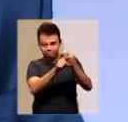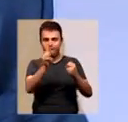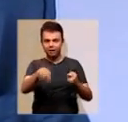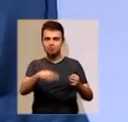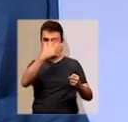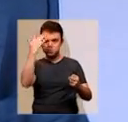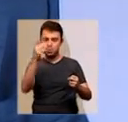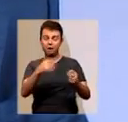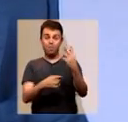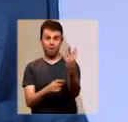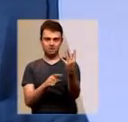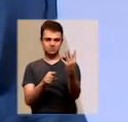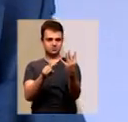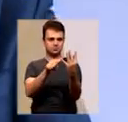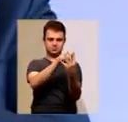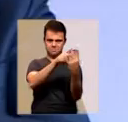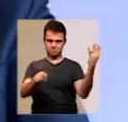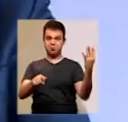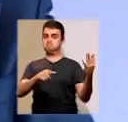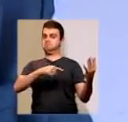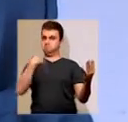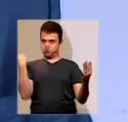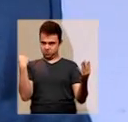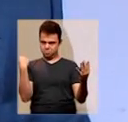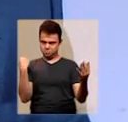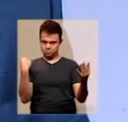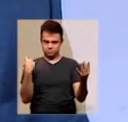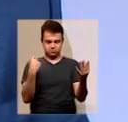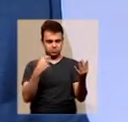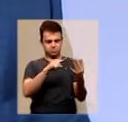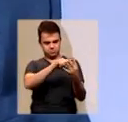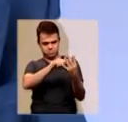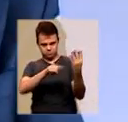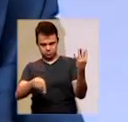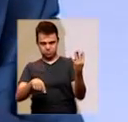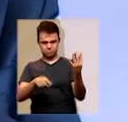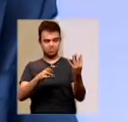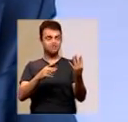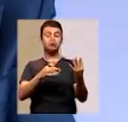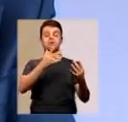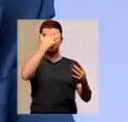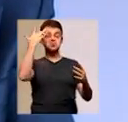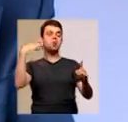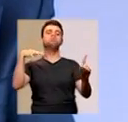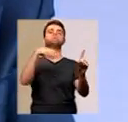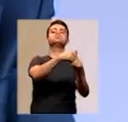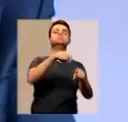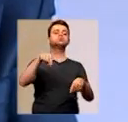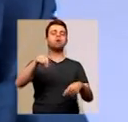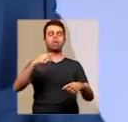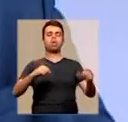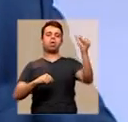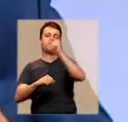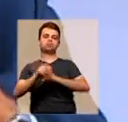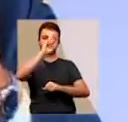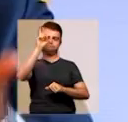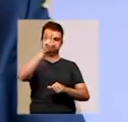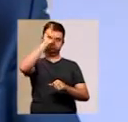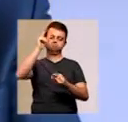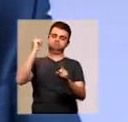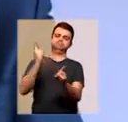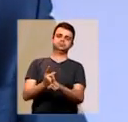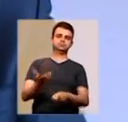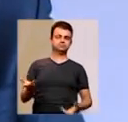na BR-153, 2 pessoas gravemente feridas. E a pessoa estava bêbada. E a tese que